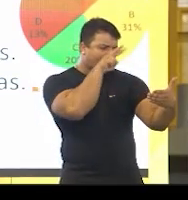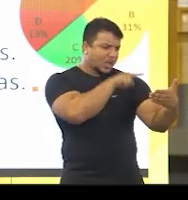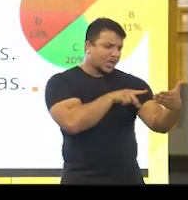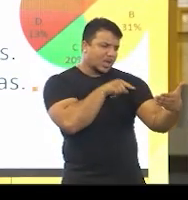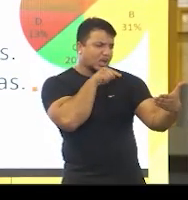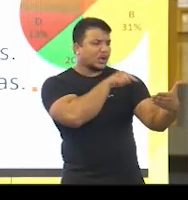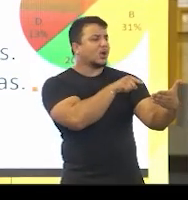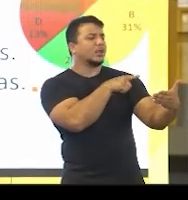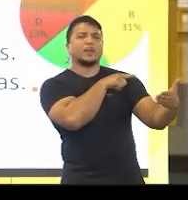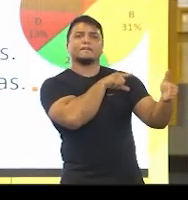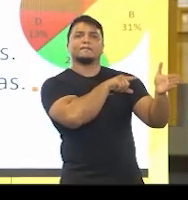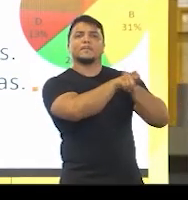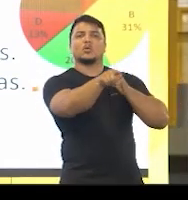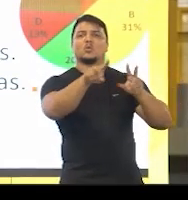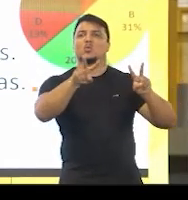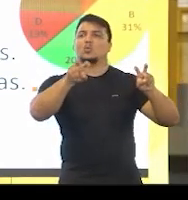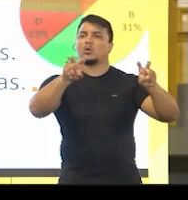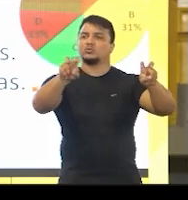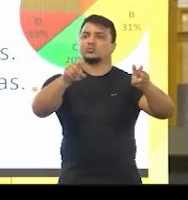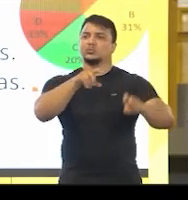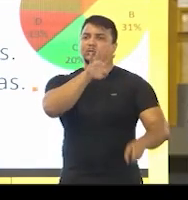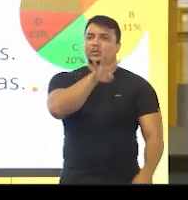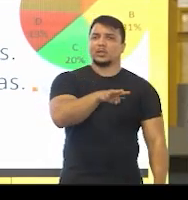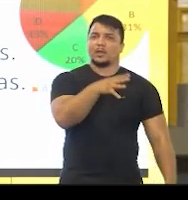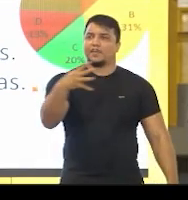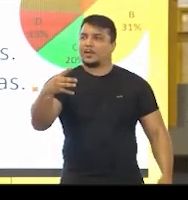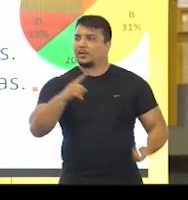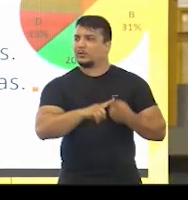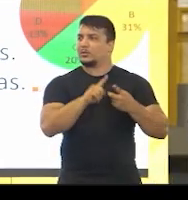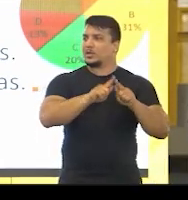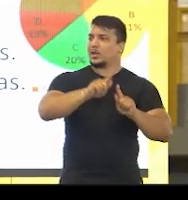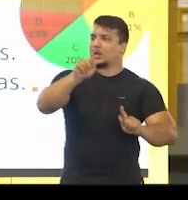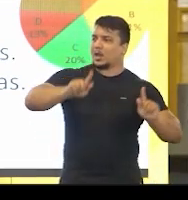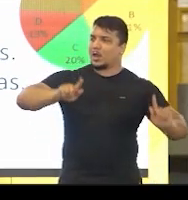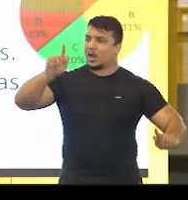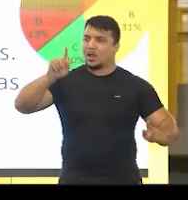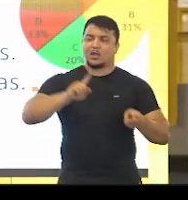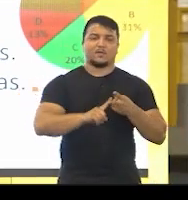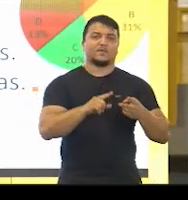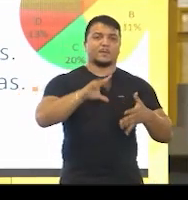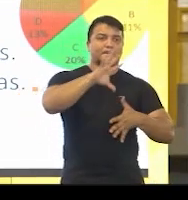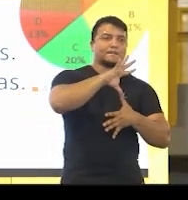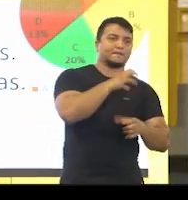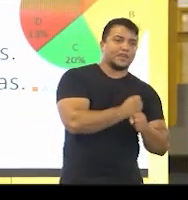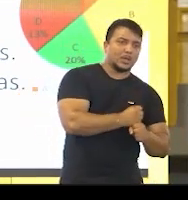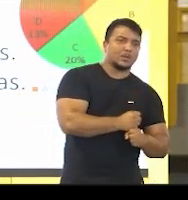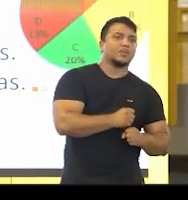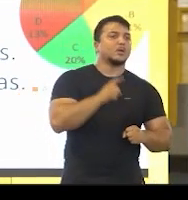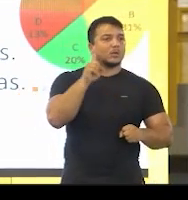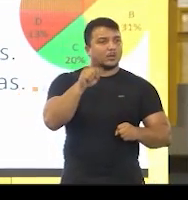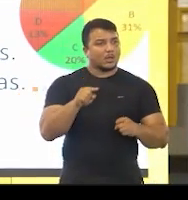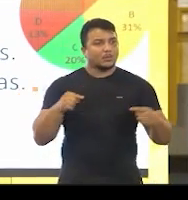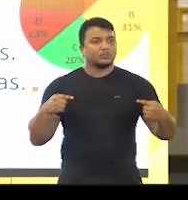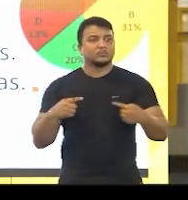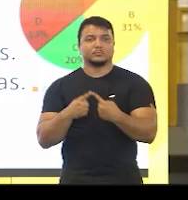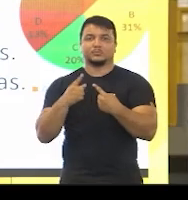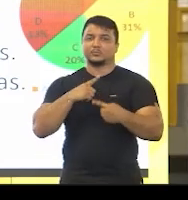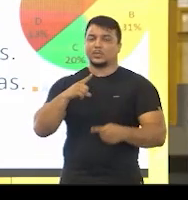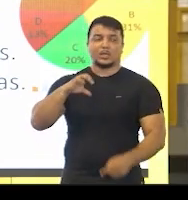e encontrar questões com tabelas, gráficos, mapas, você vai